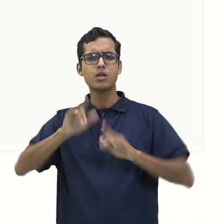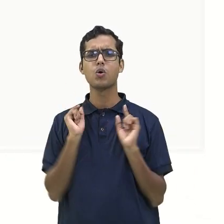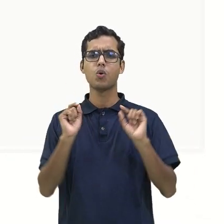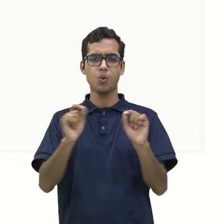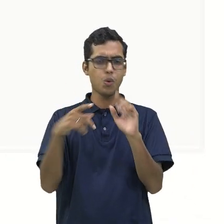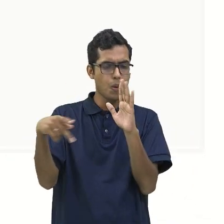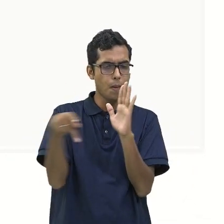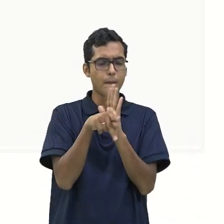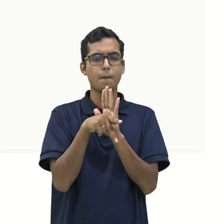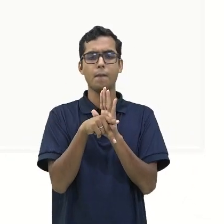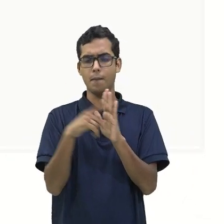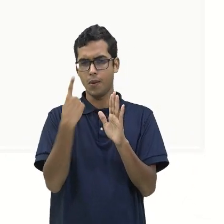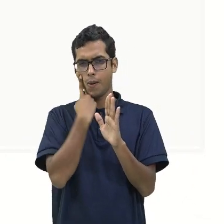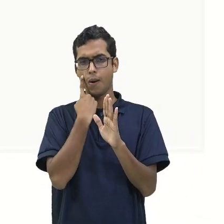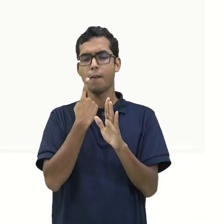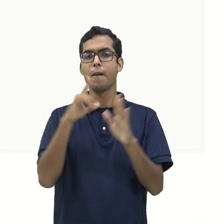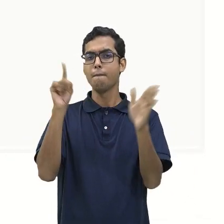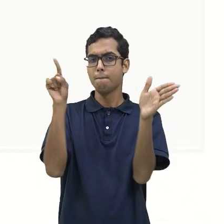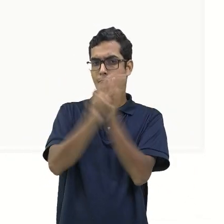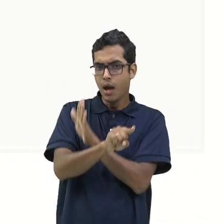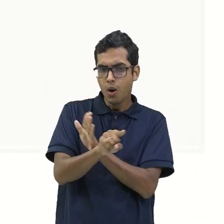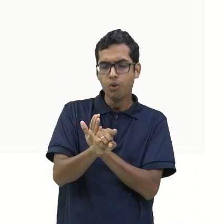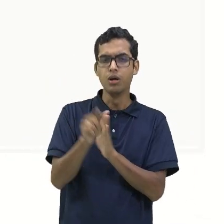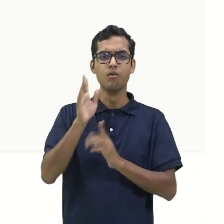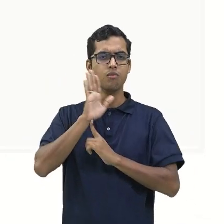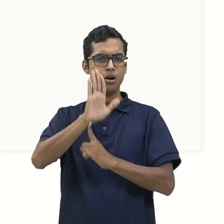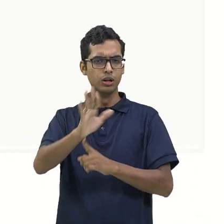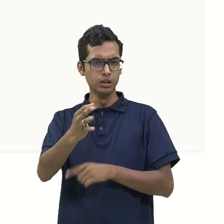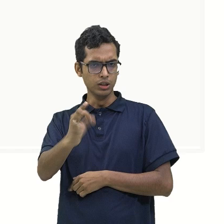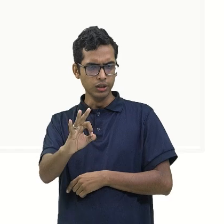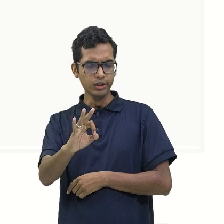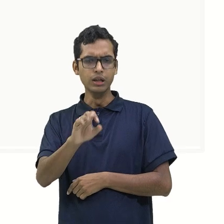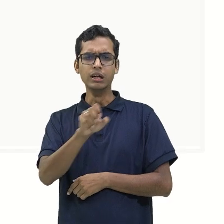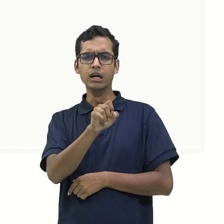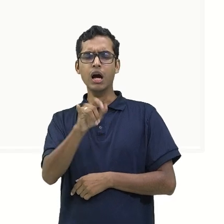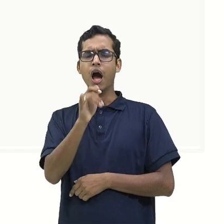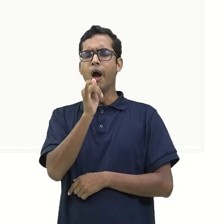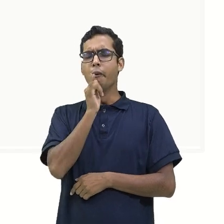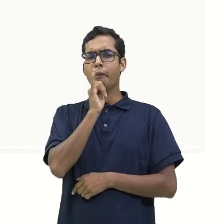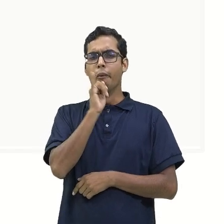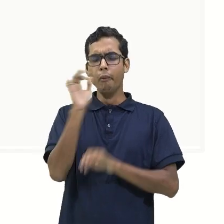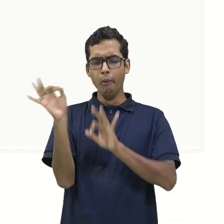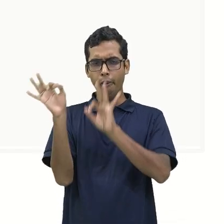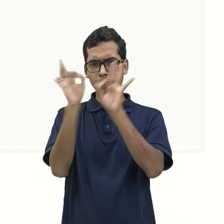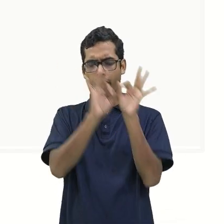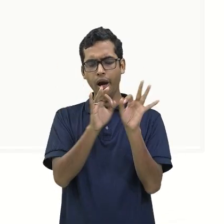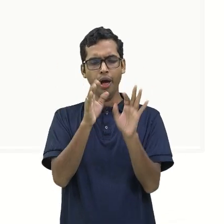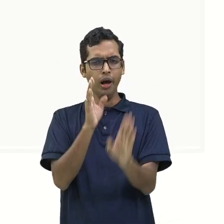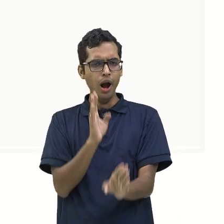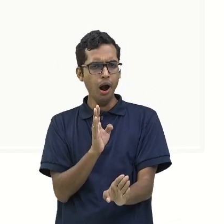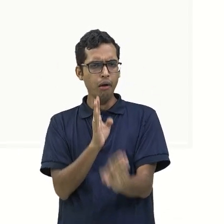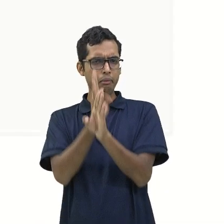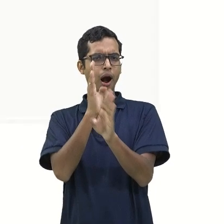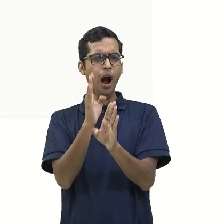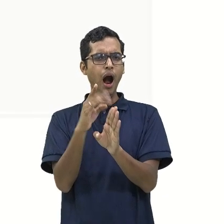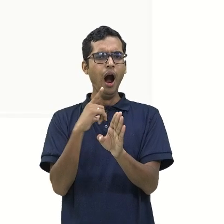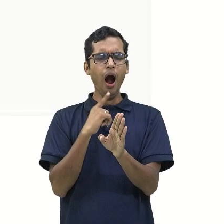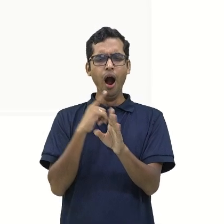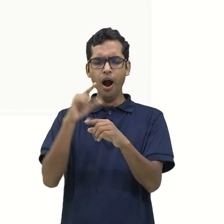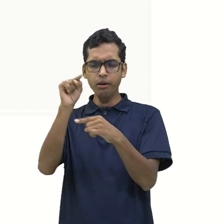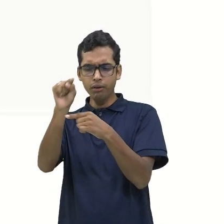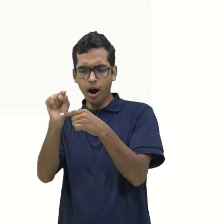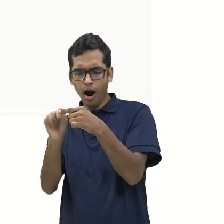a razão entre o número de candidatos. Se ele tivesse colocado assim, ó, determine a